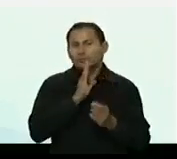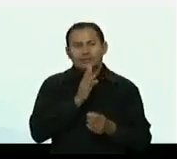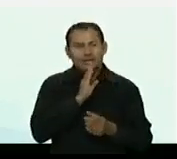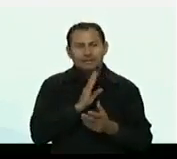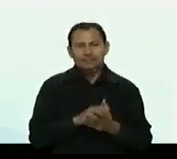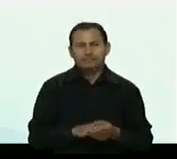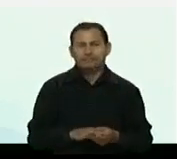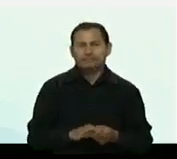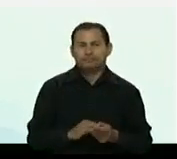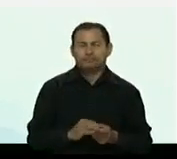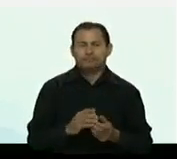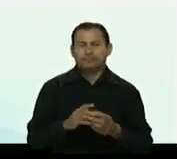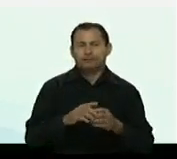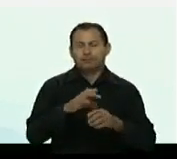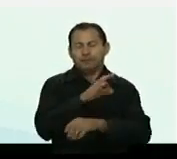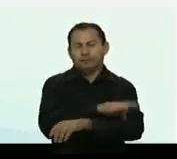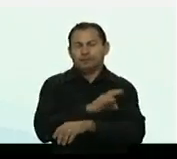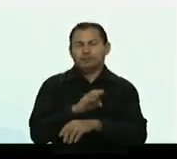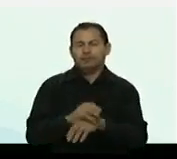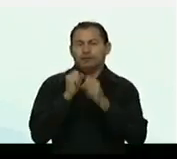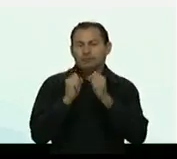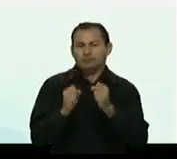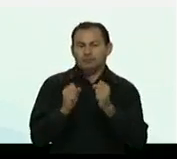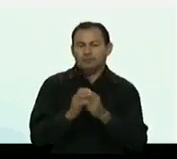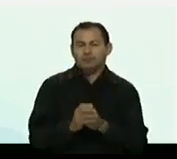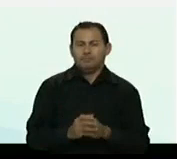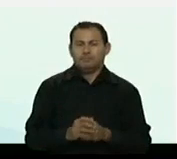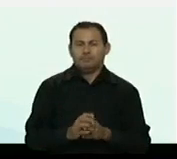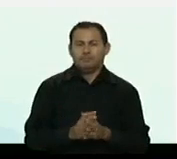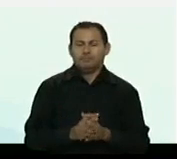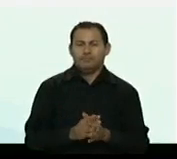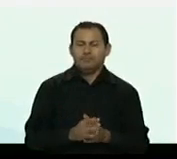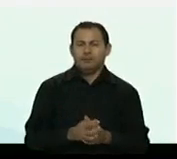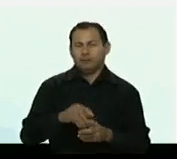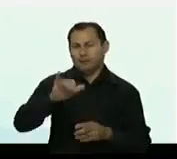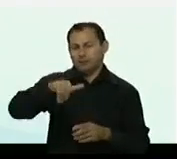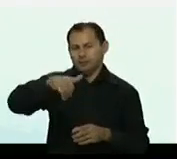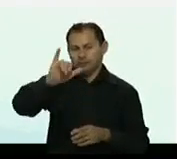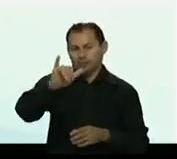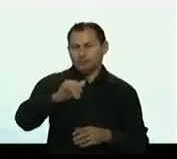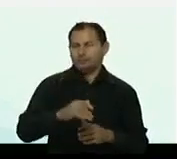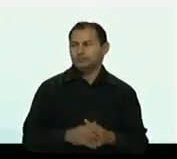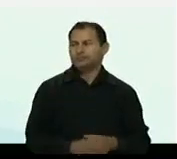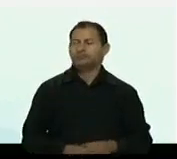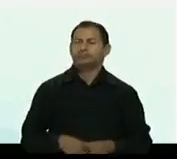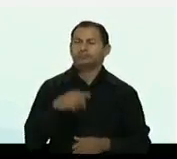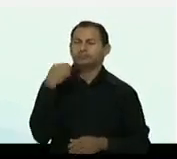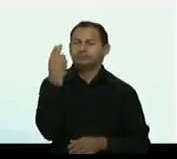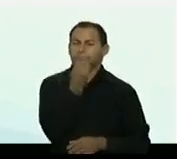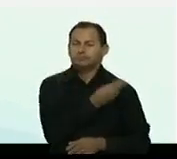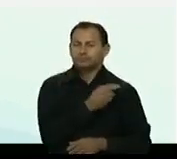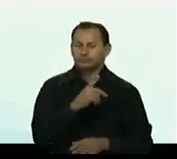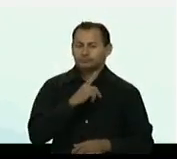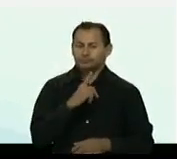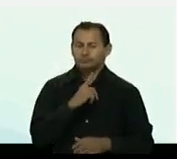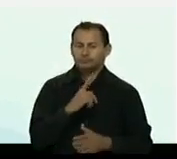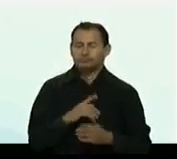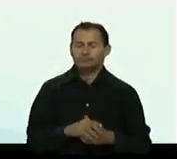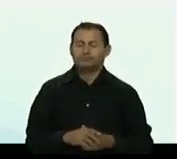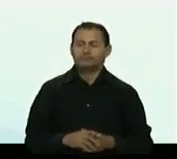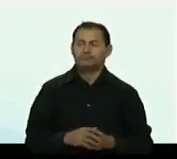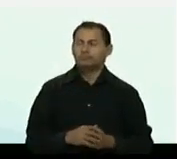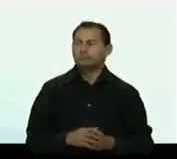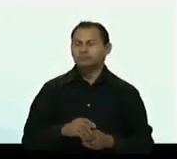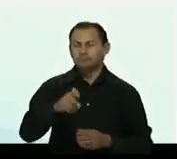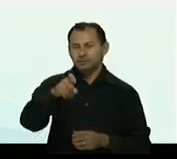conhece a outra medida dele, podemos chamar de Y. Se nós temos